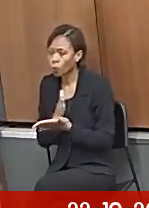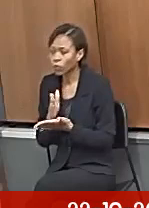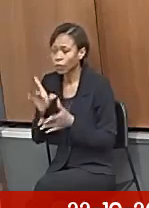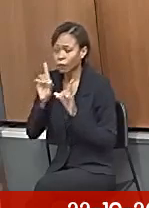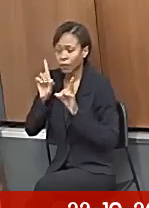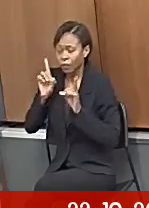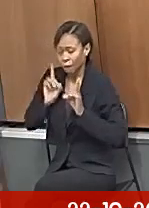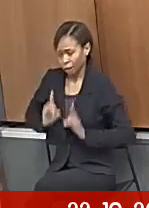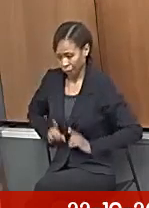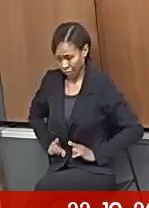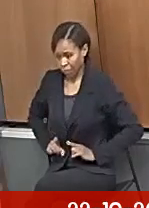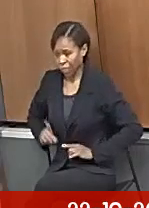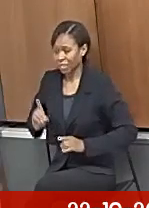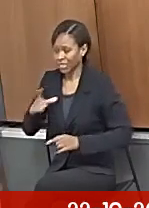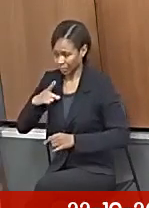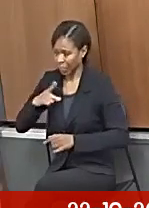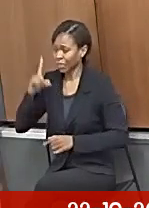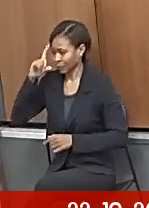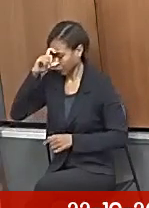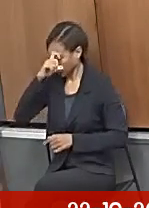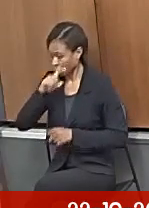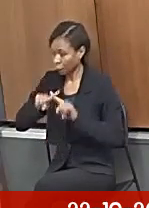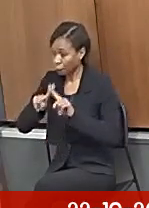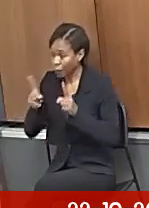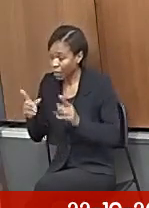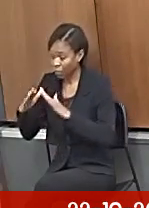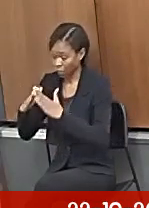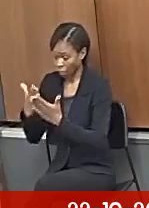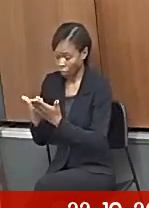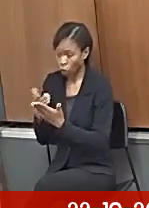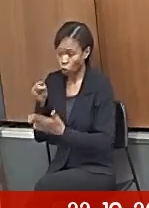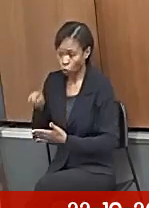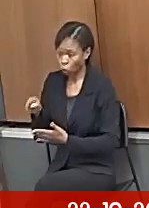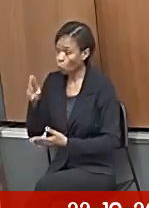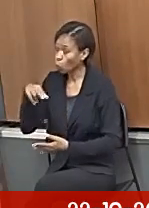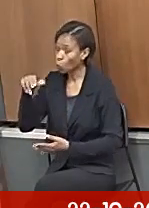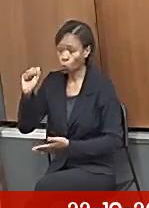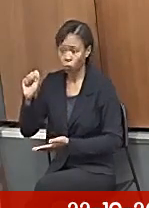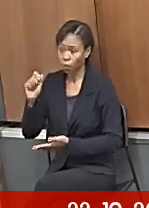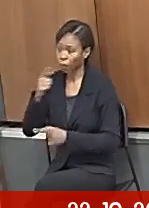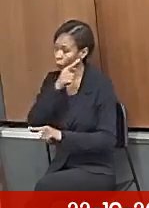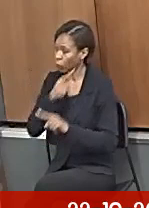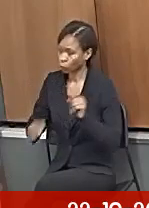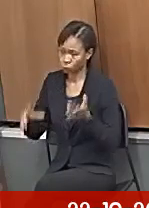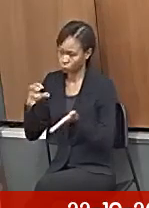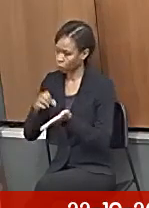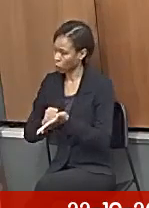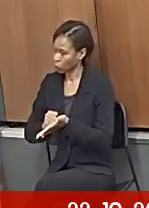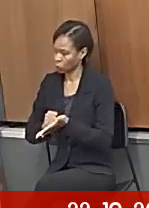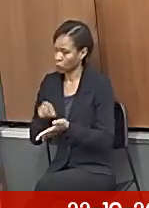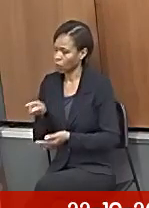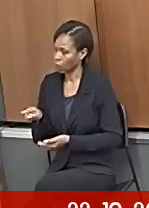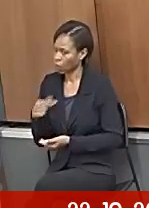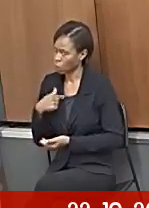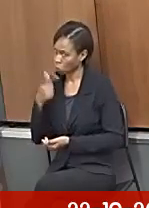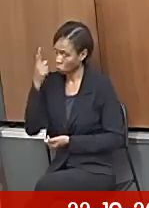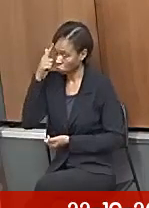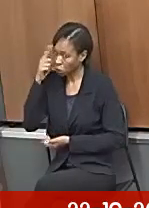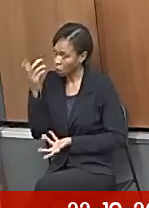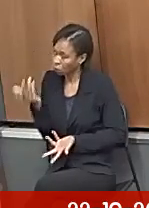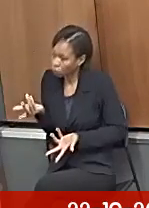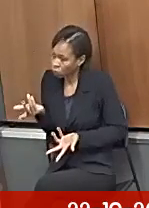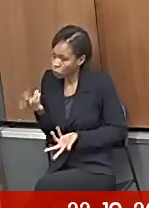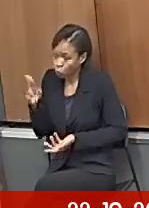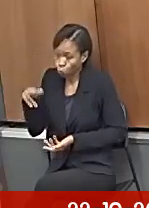deficiências que apresentam, existe dificuldade. Mas a escola, que eu saiba, nunca negou matrícula. Nunca. Que eu saiba. Nunca